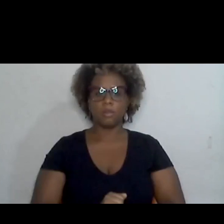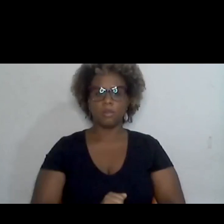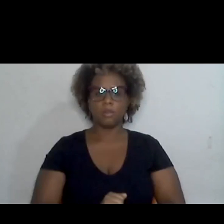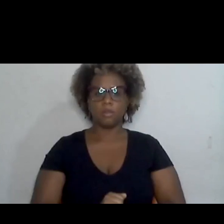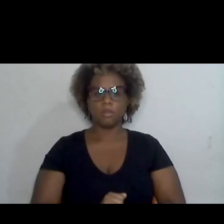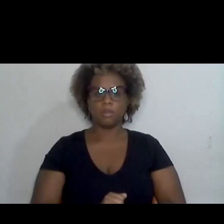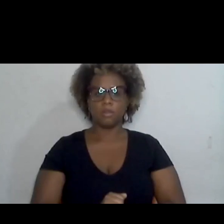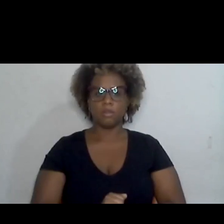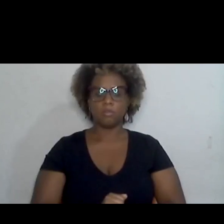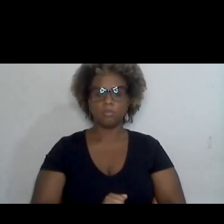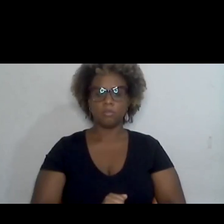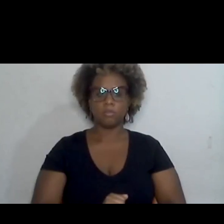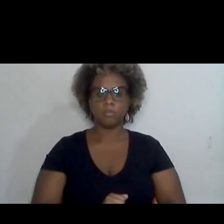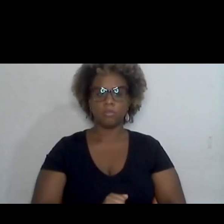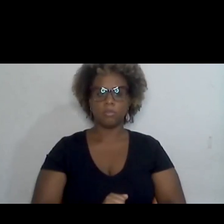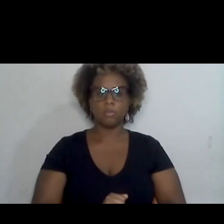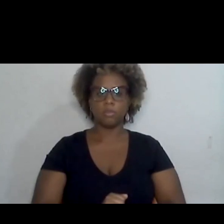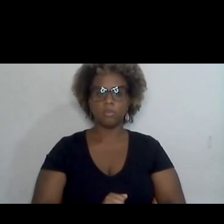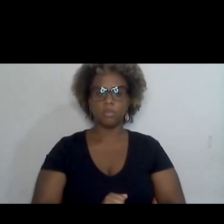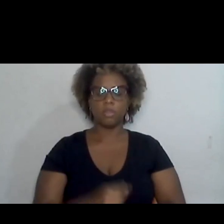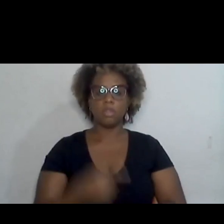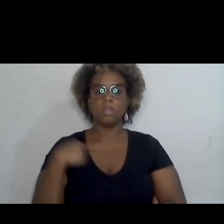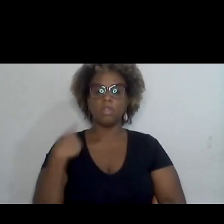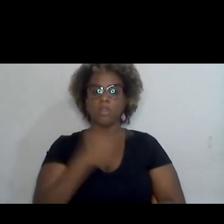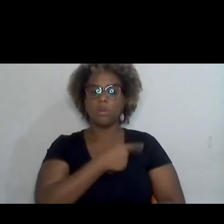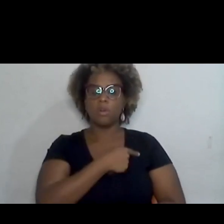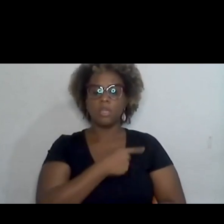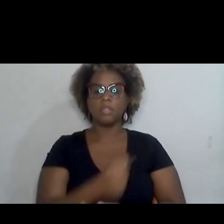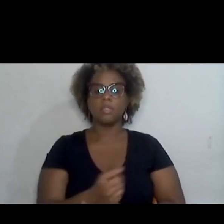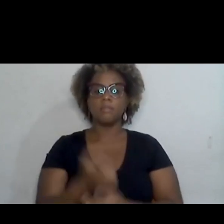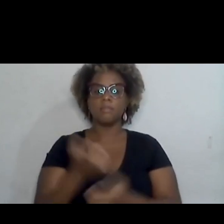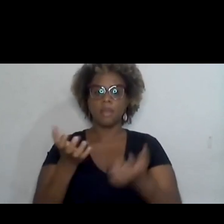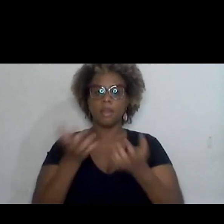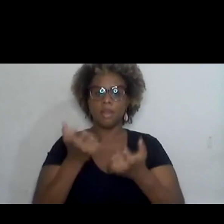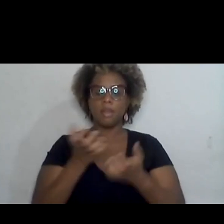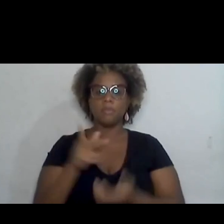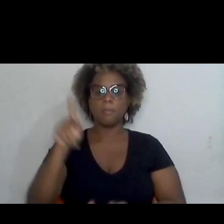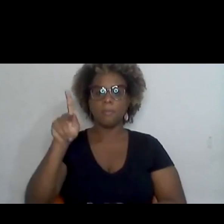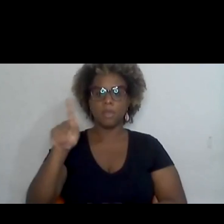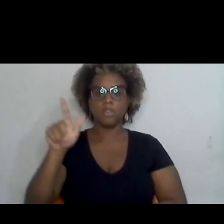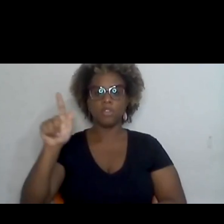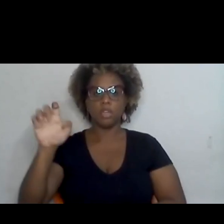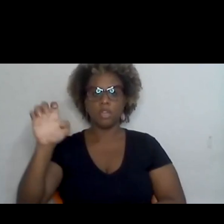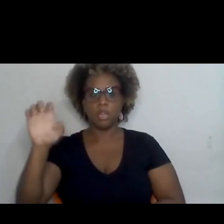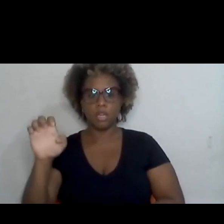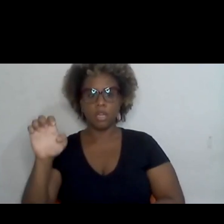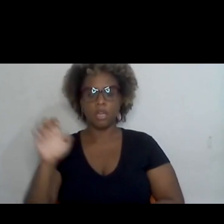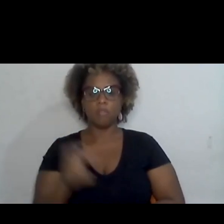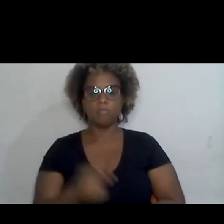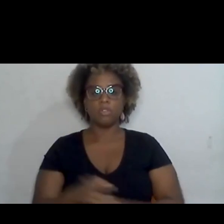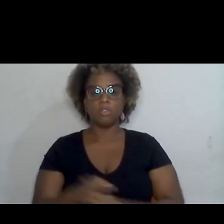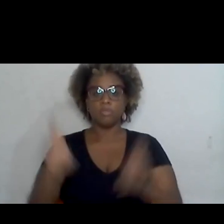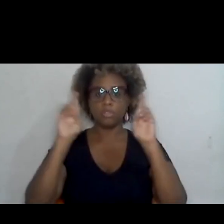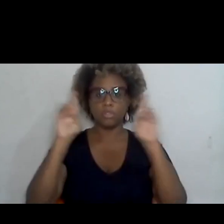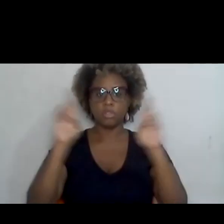pública. Estamos na tentativa com a PGE para, ainda esse semestre, poder publicar esse edital,